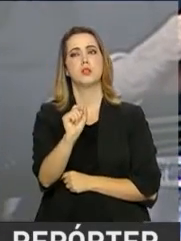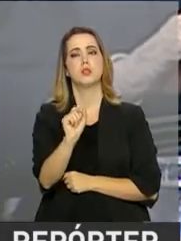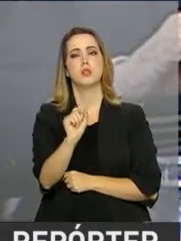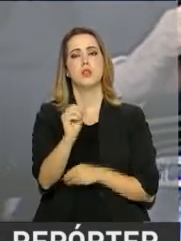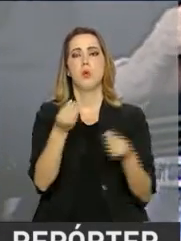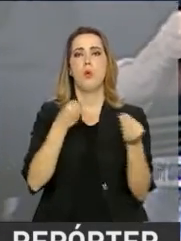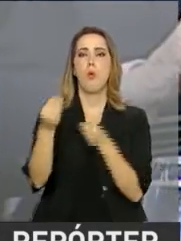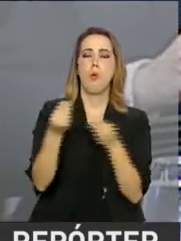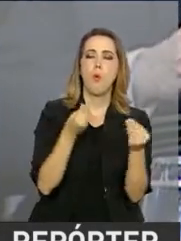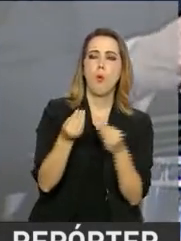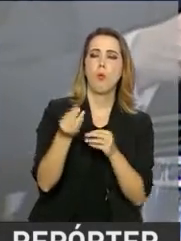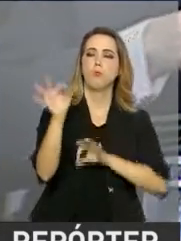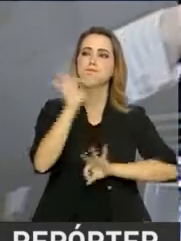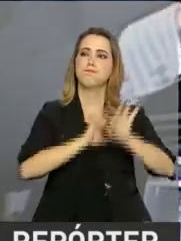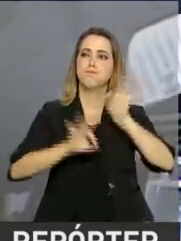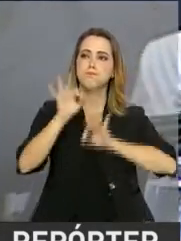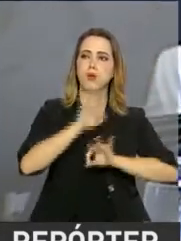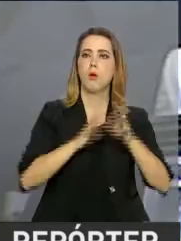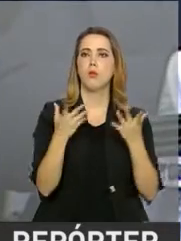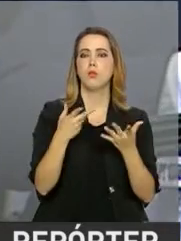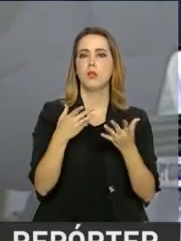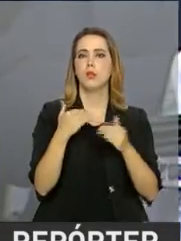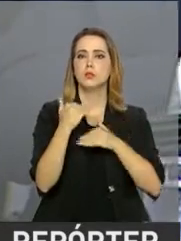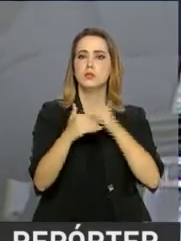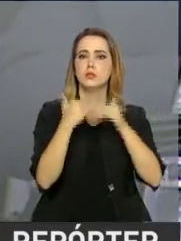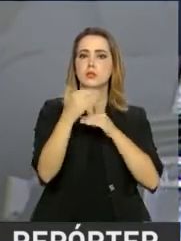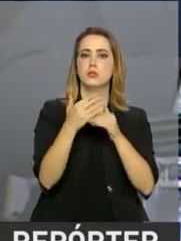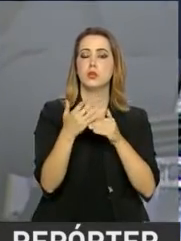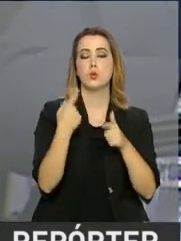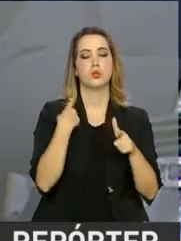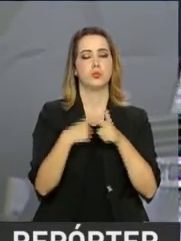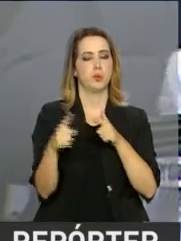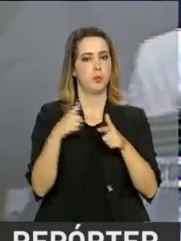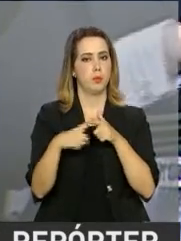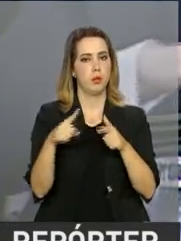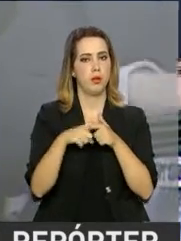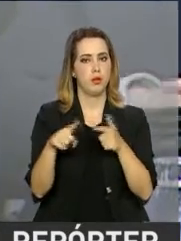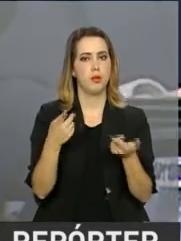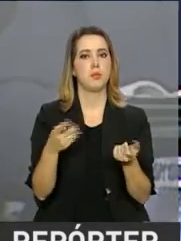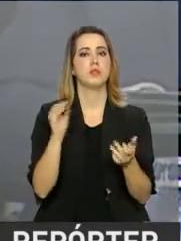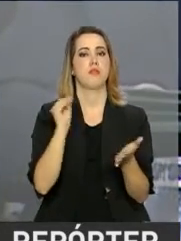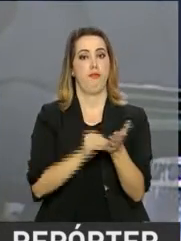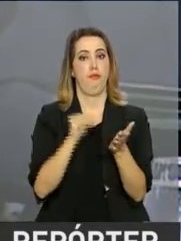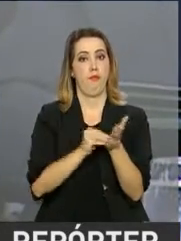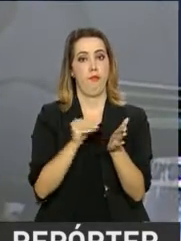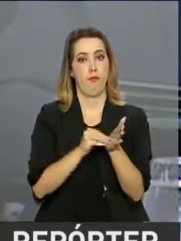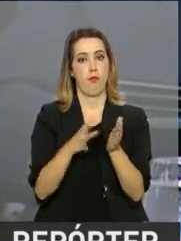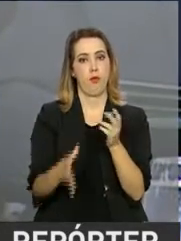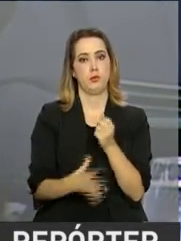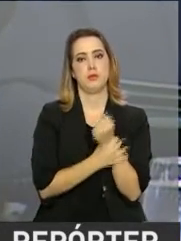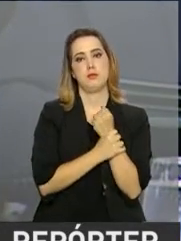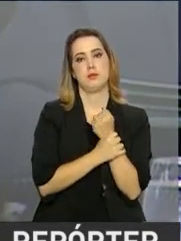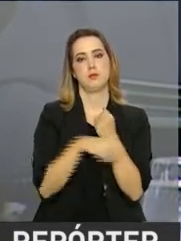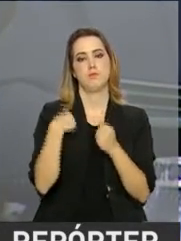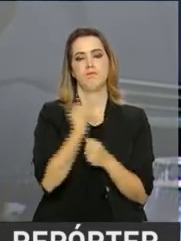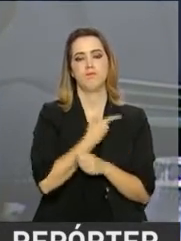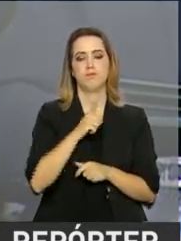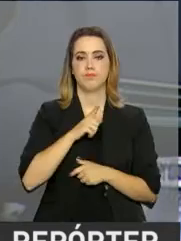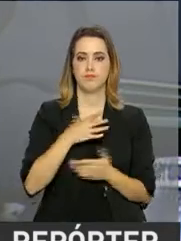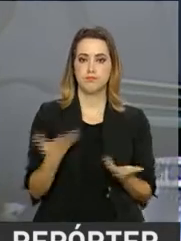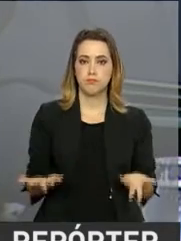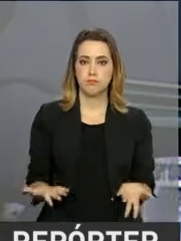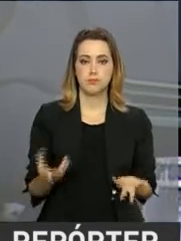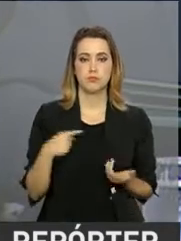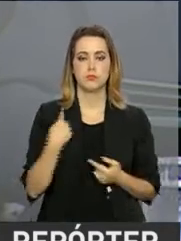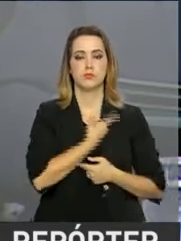como se estruturam e se desenvolvem as ameaças de insegurança com que todos nós lidamos e